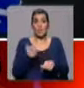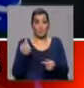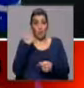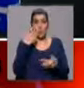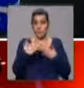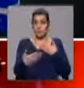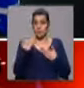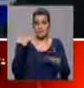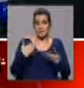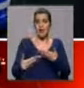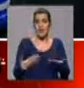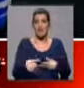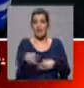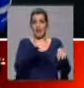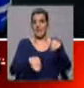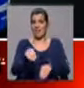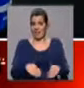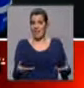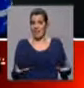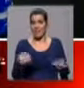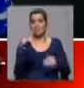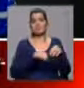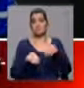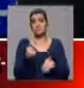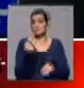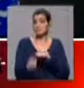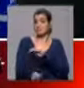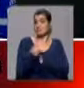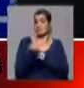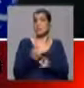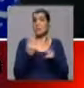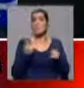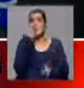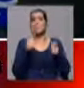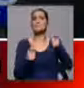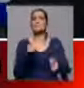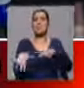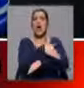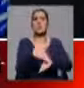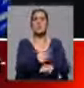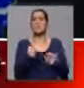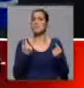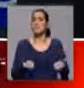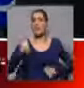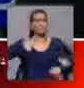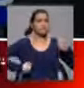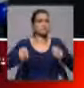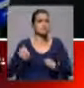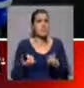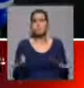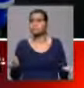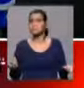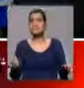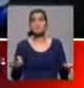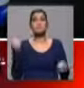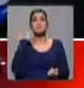de campanha eleitoral. De resto, é uma campanha um pouco atípica, uma vez que não há muita gente nas ruas, não há manifestações. Ao que me